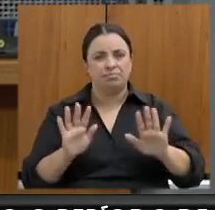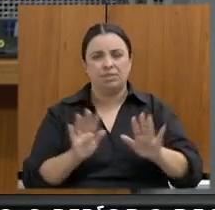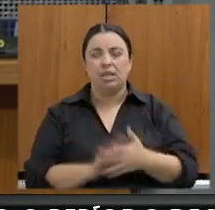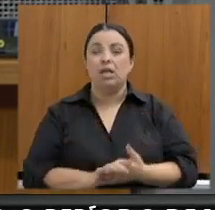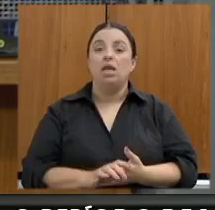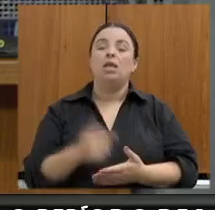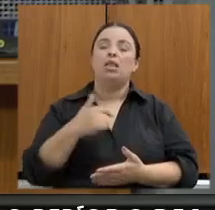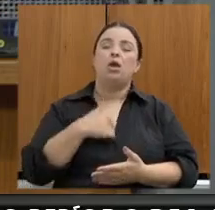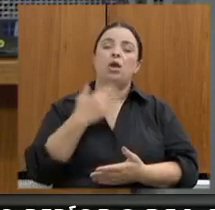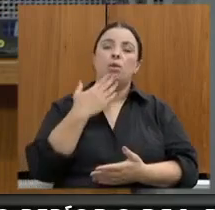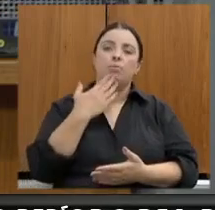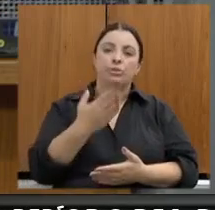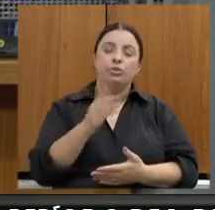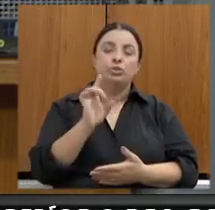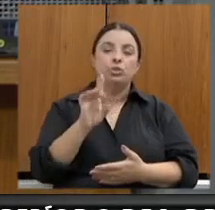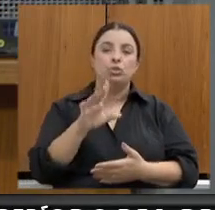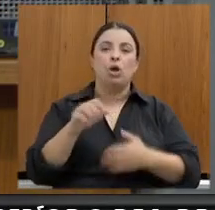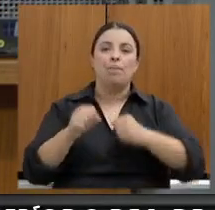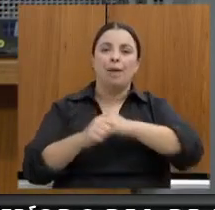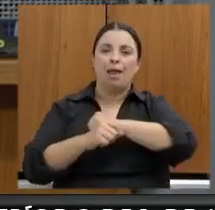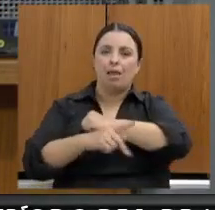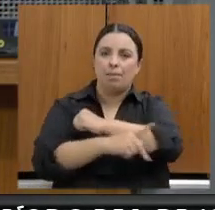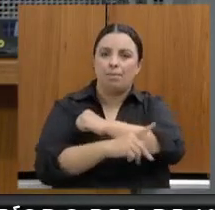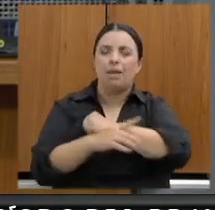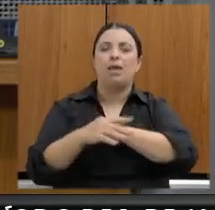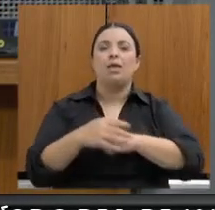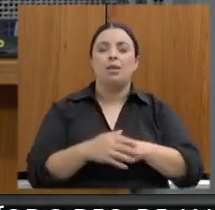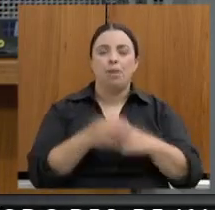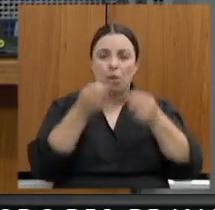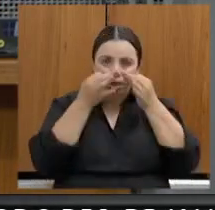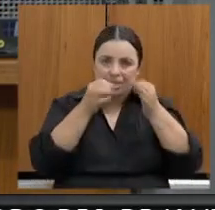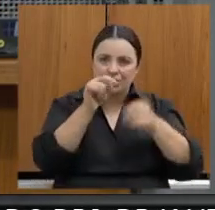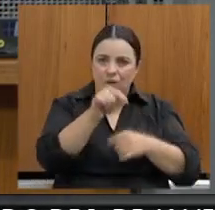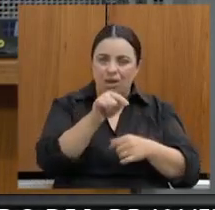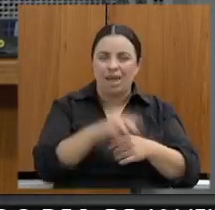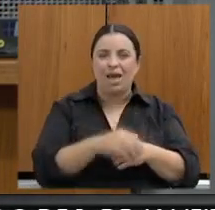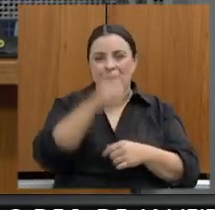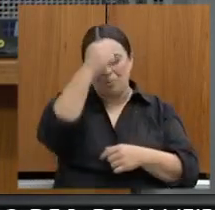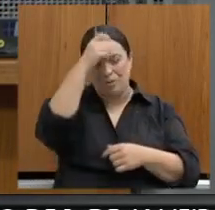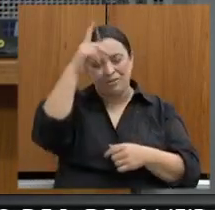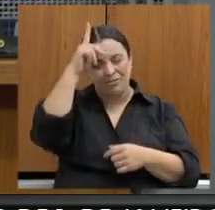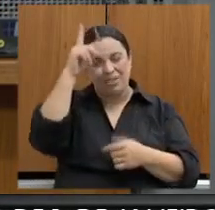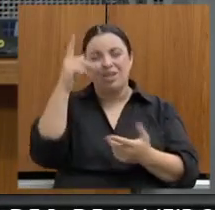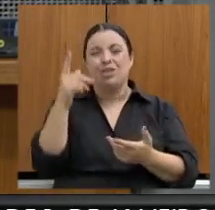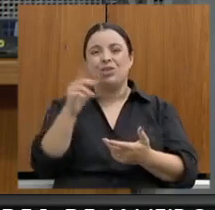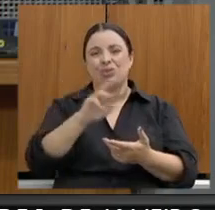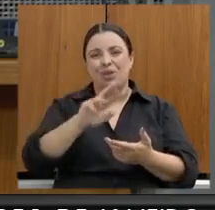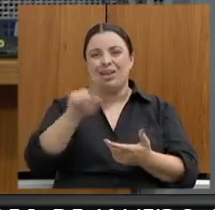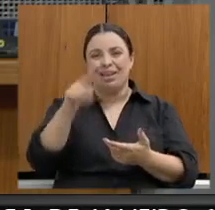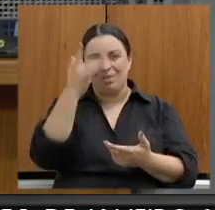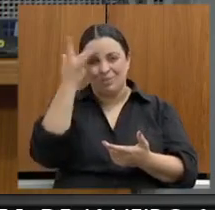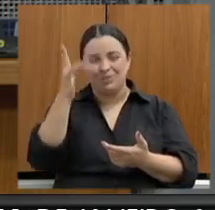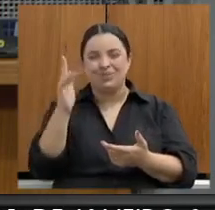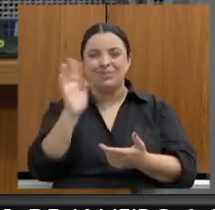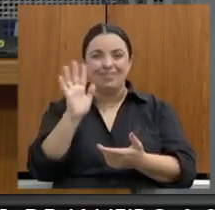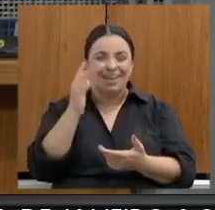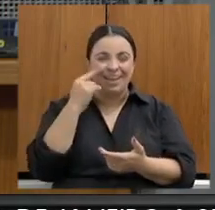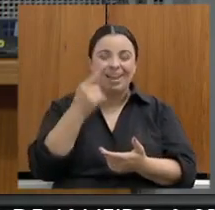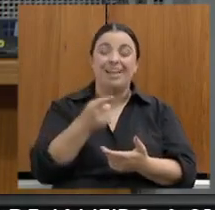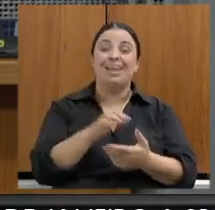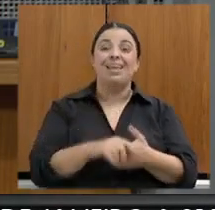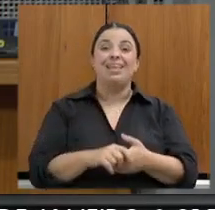pedido de Além Paraíba tá lá o prefeito Miguel Zé Roberto ali Dedé todos comer do outro lado do rio